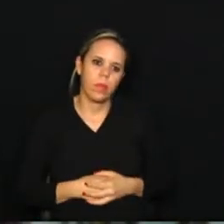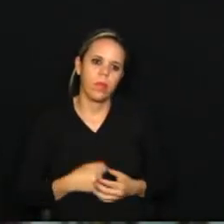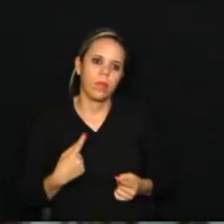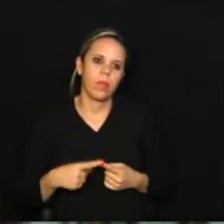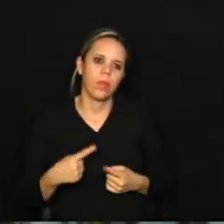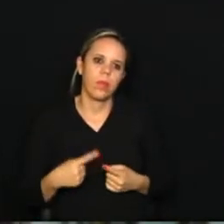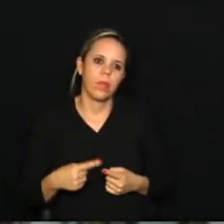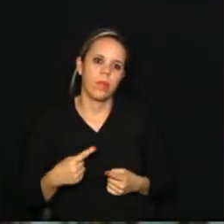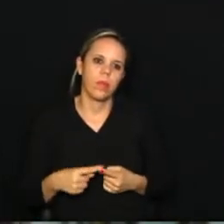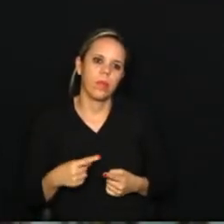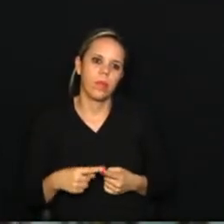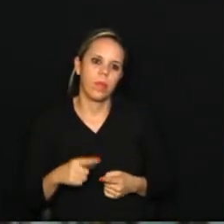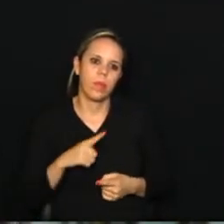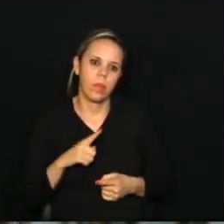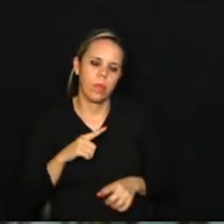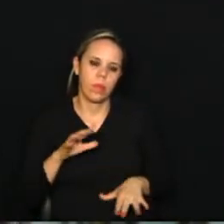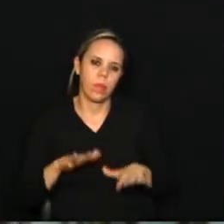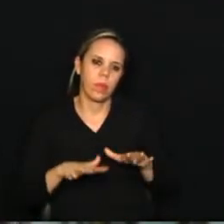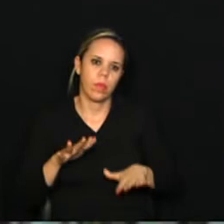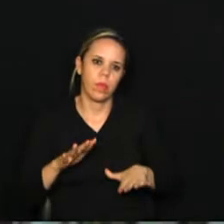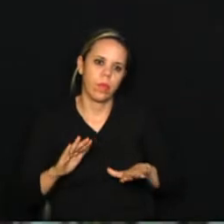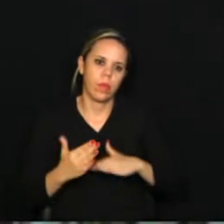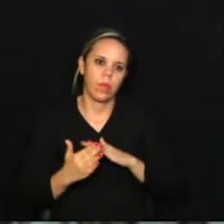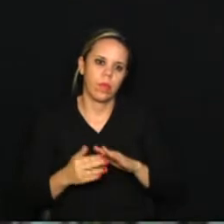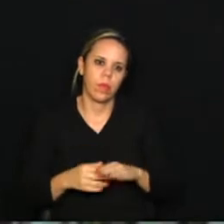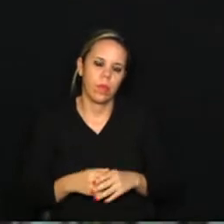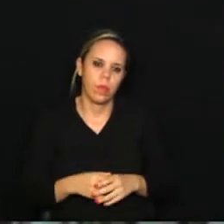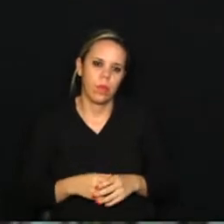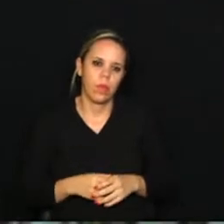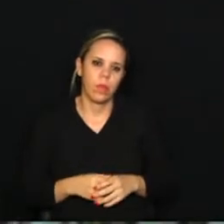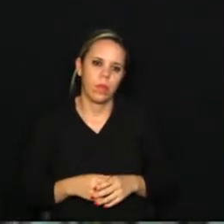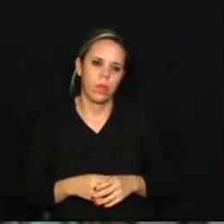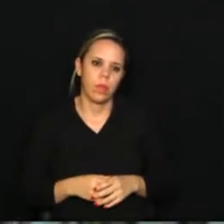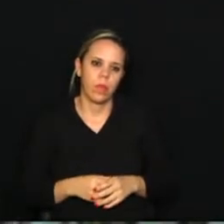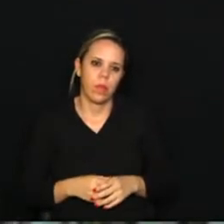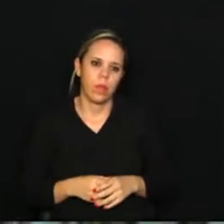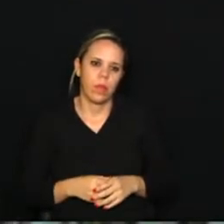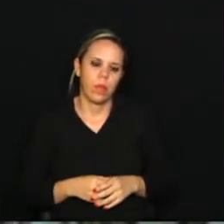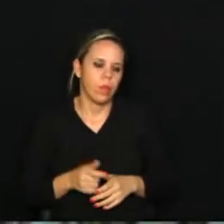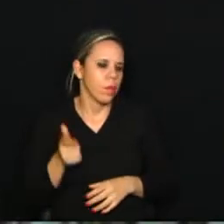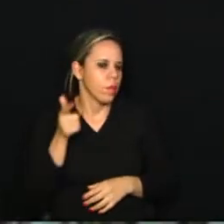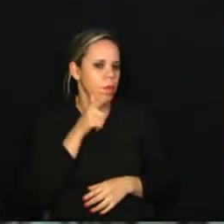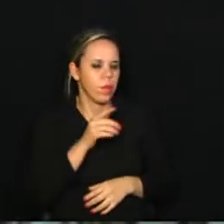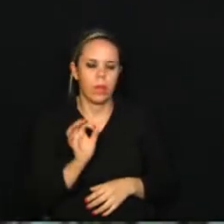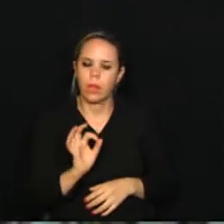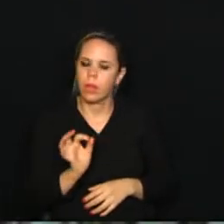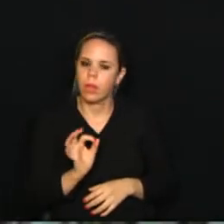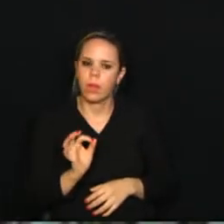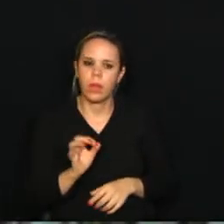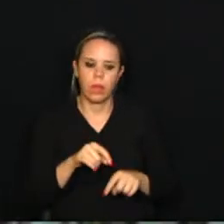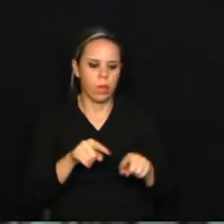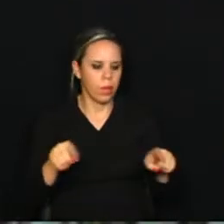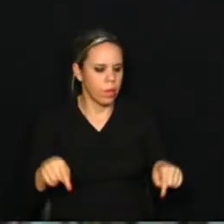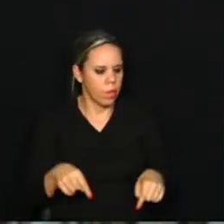Porque há determinados bairros onde a gente não consegue um terreno